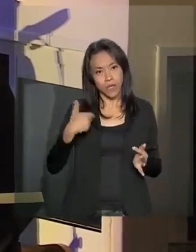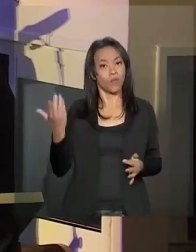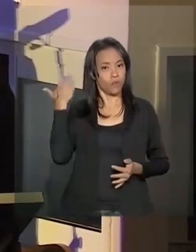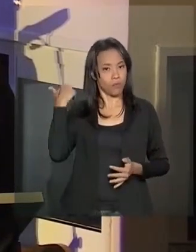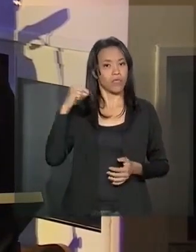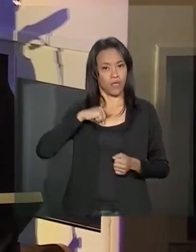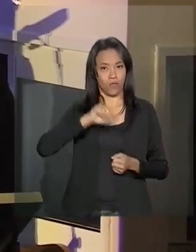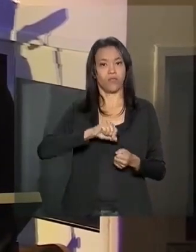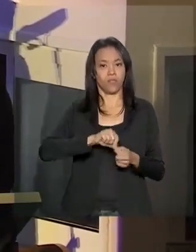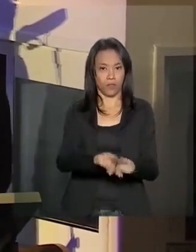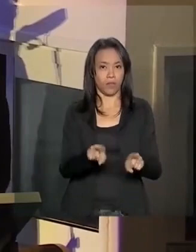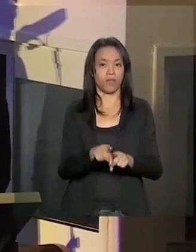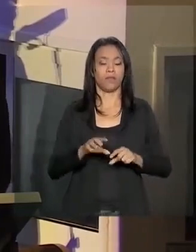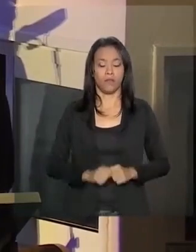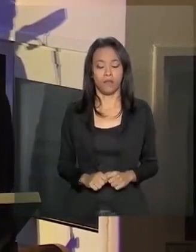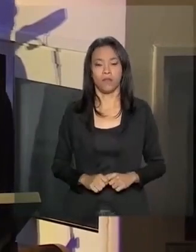passado.